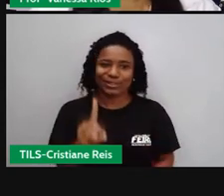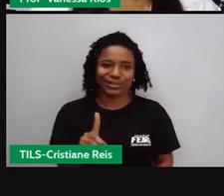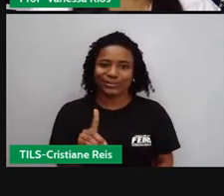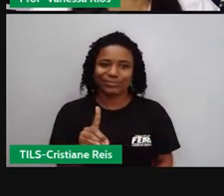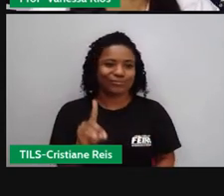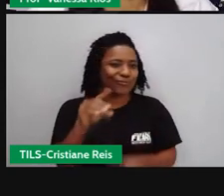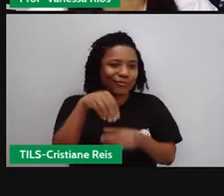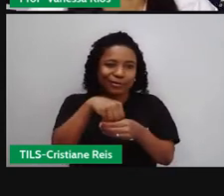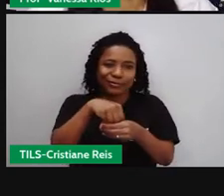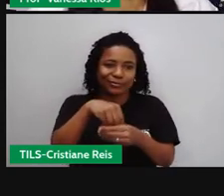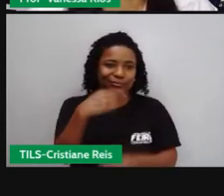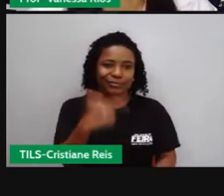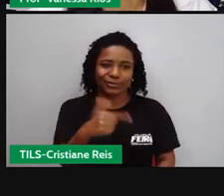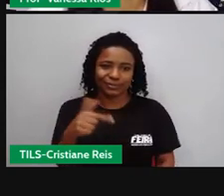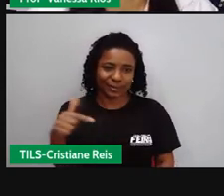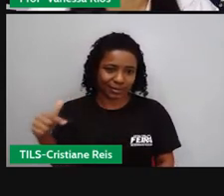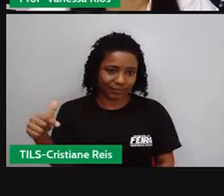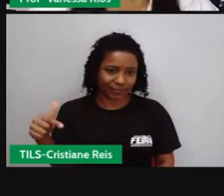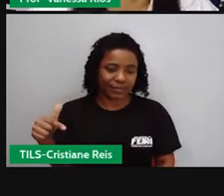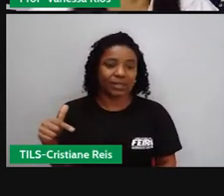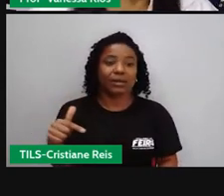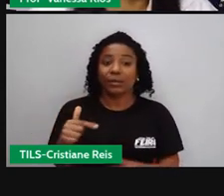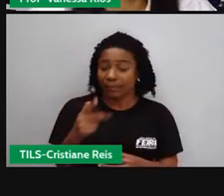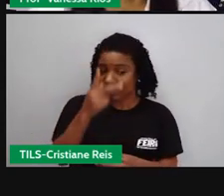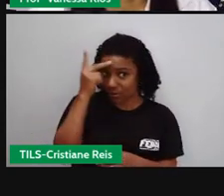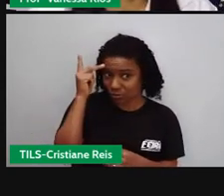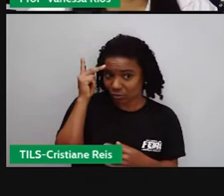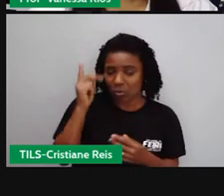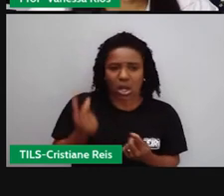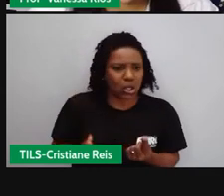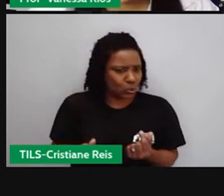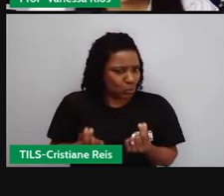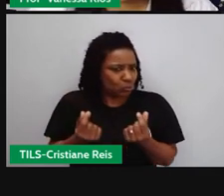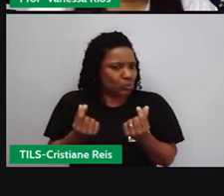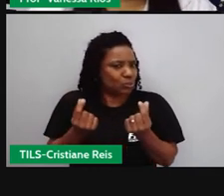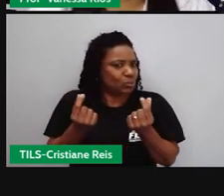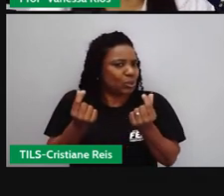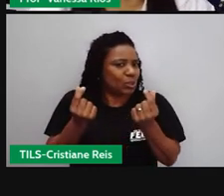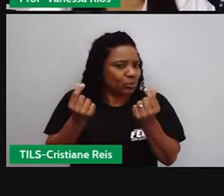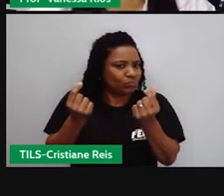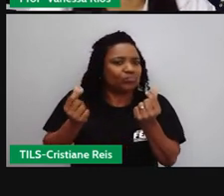por aqueles que possuíam aí uma renda maior.